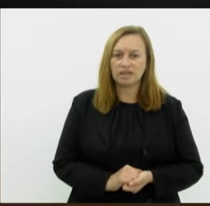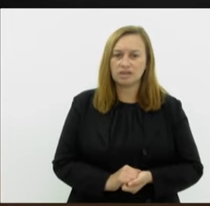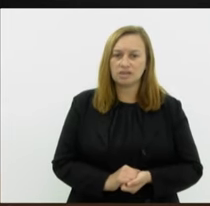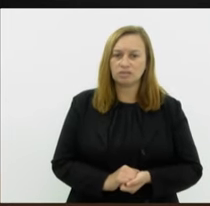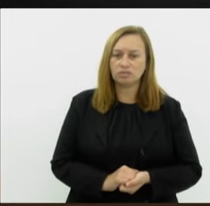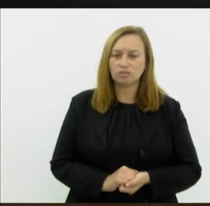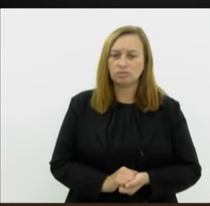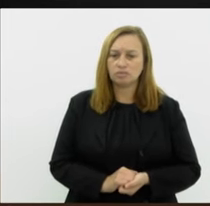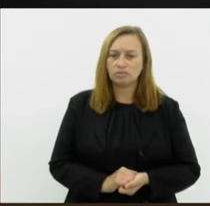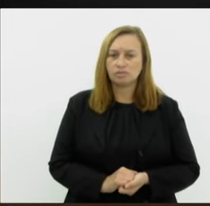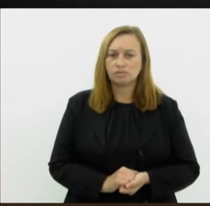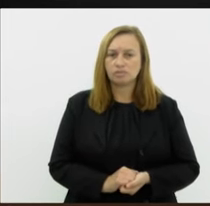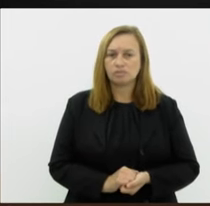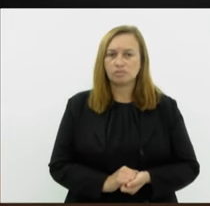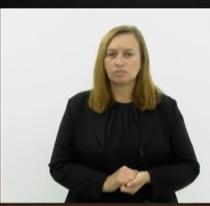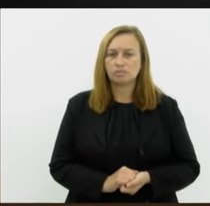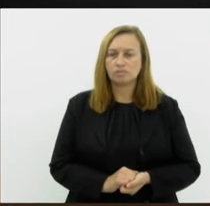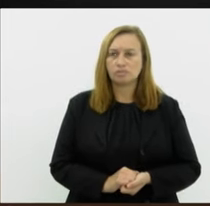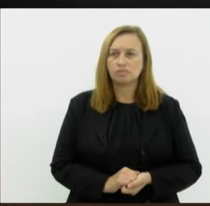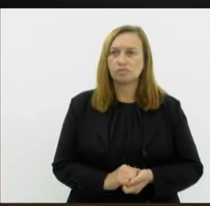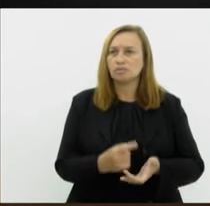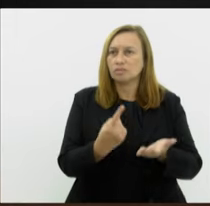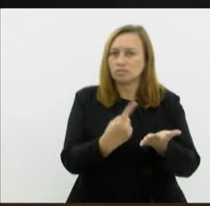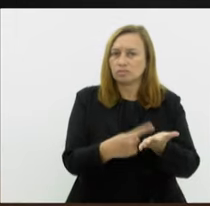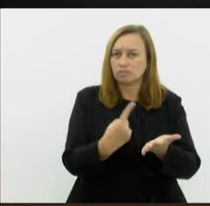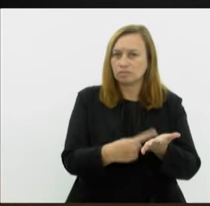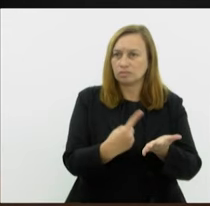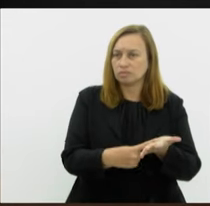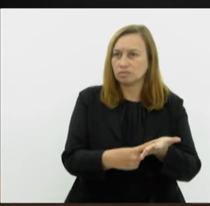suspenso por alguns minutos para uma tentativa de acordo.